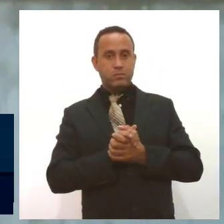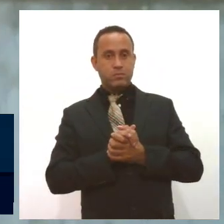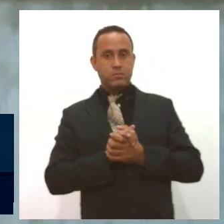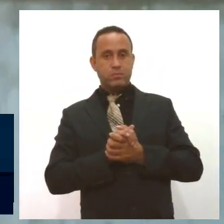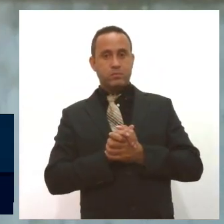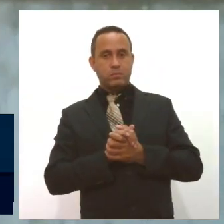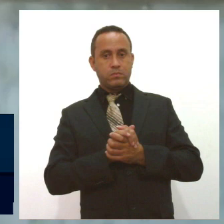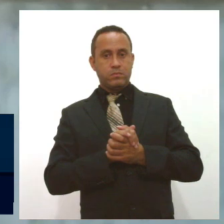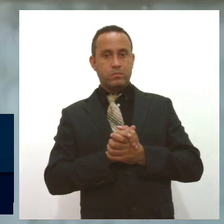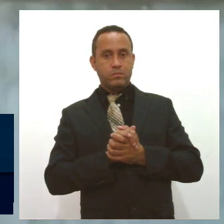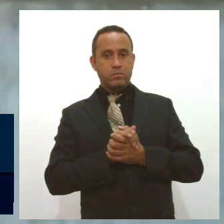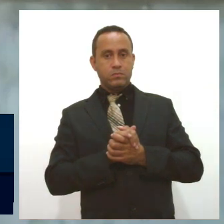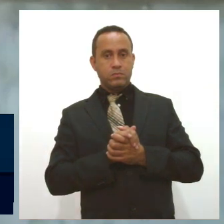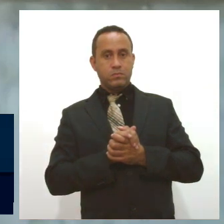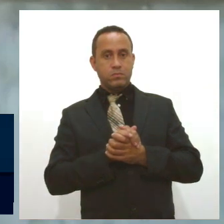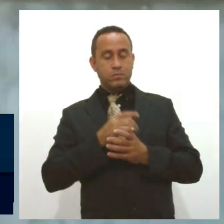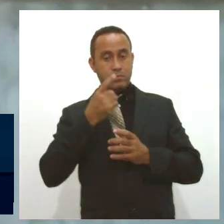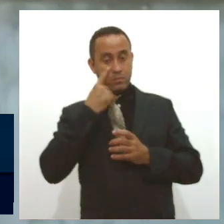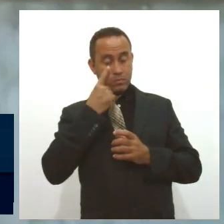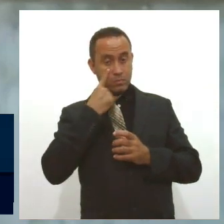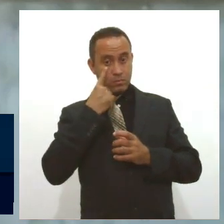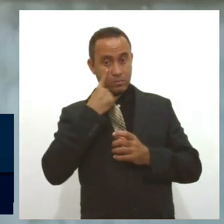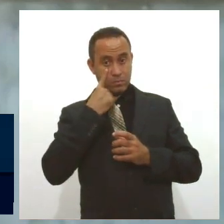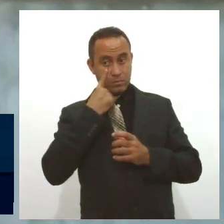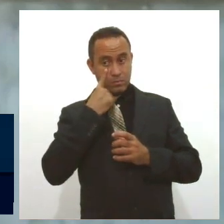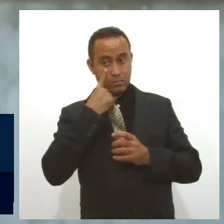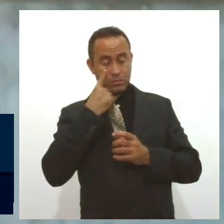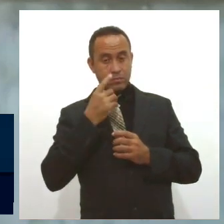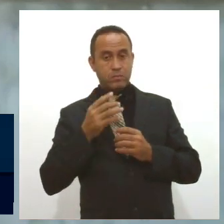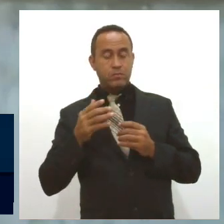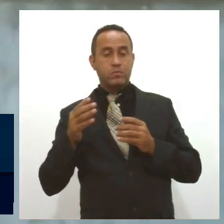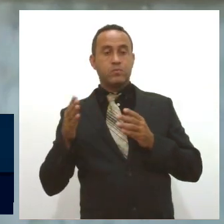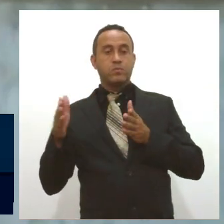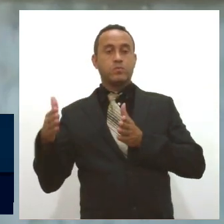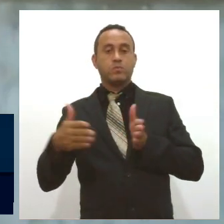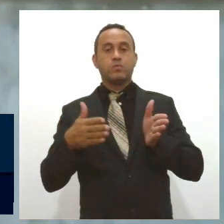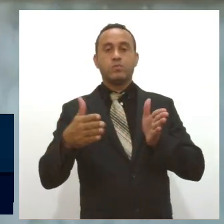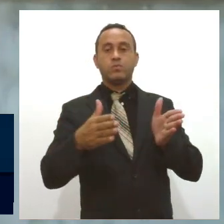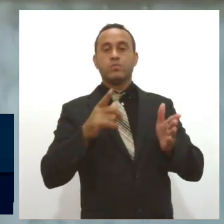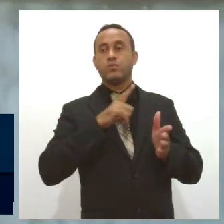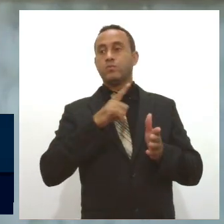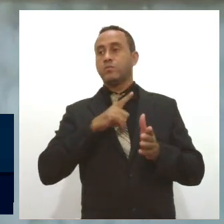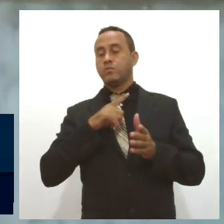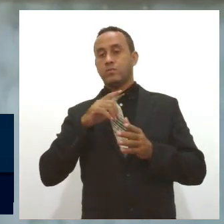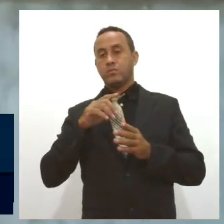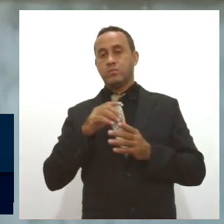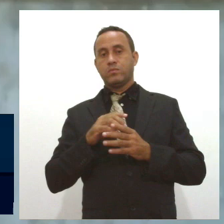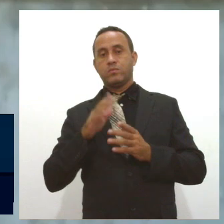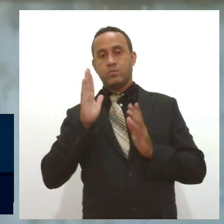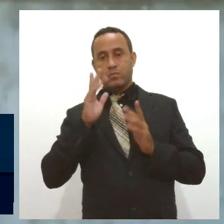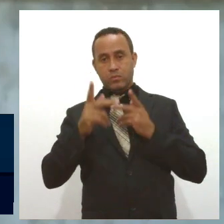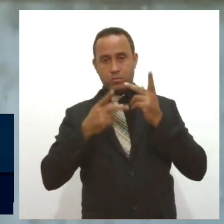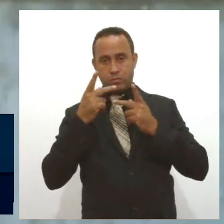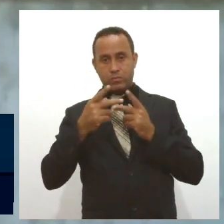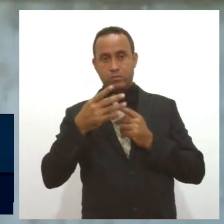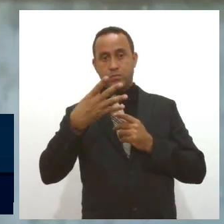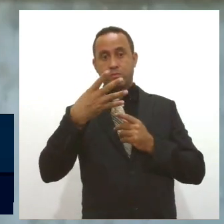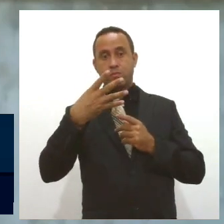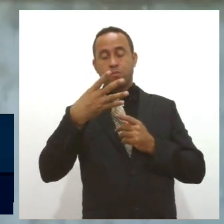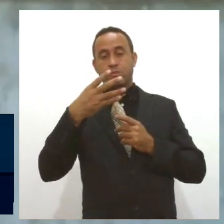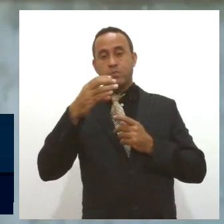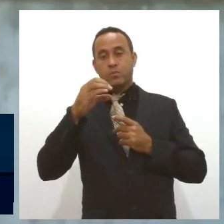atentou para isso e começou a fazer investimento na infraestrutura a partir das adutoras que partiram do São Francisco. Como eu falei para vocês, são mais de 4